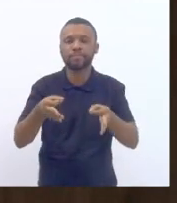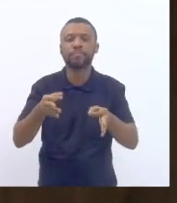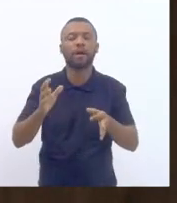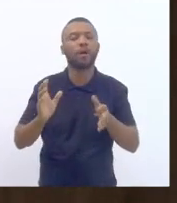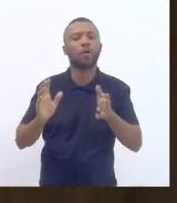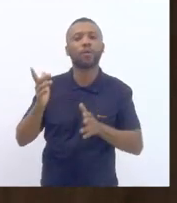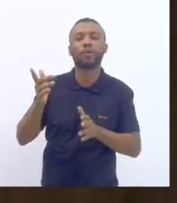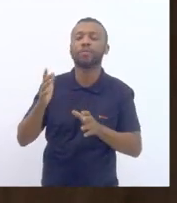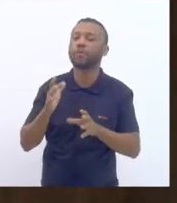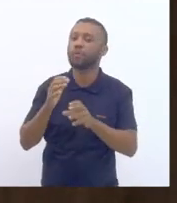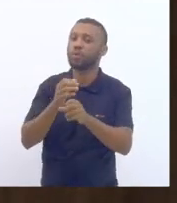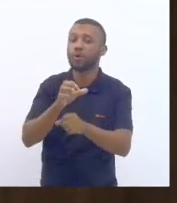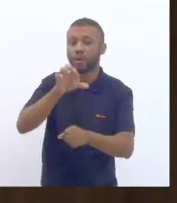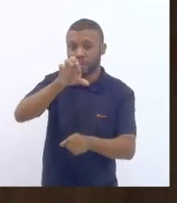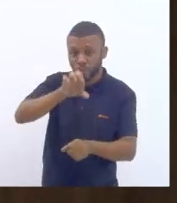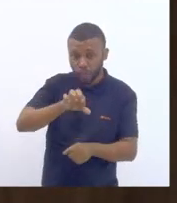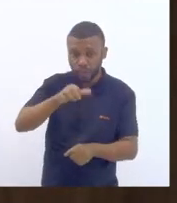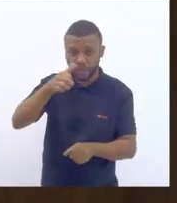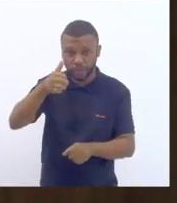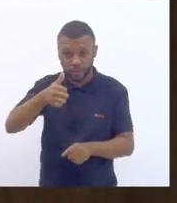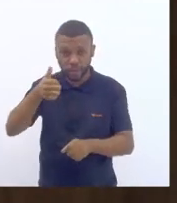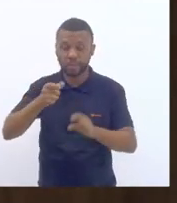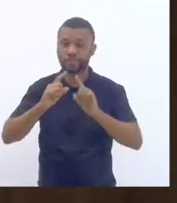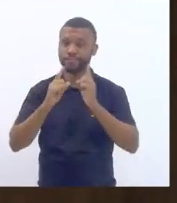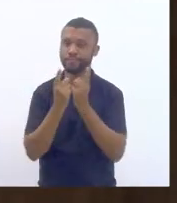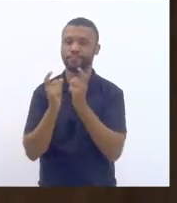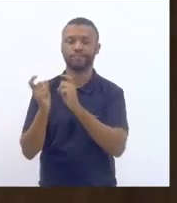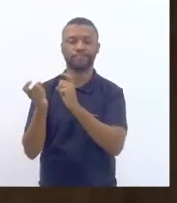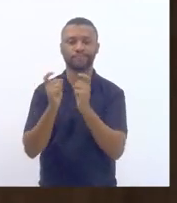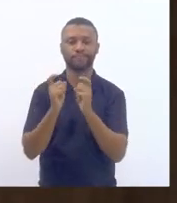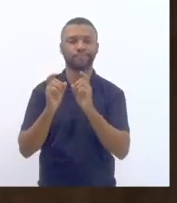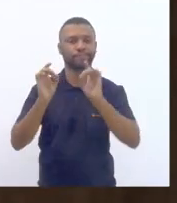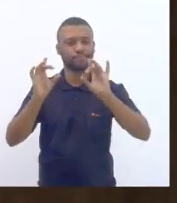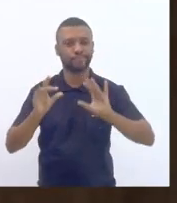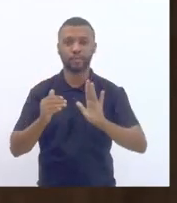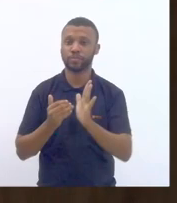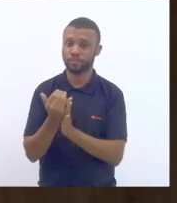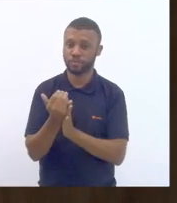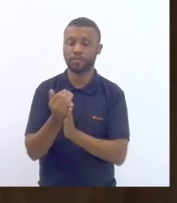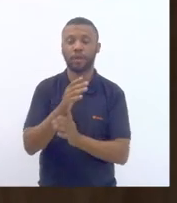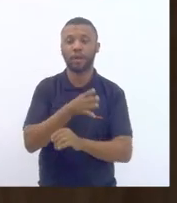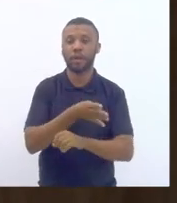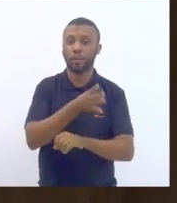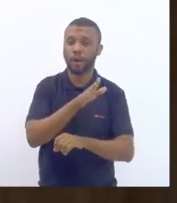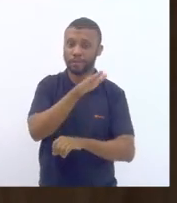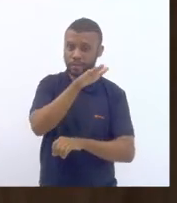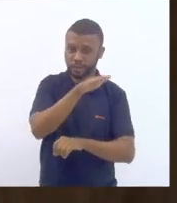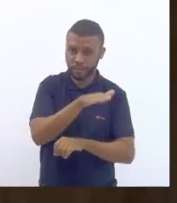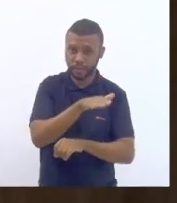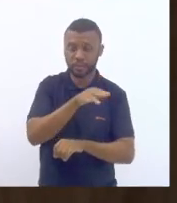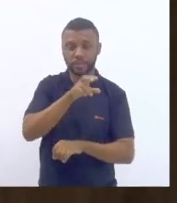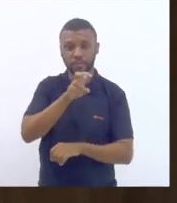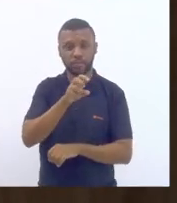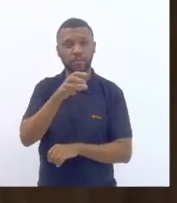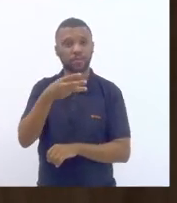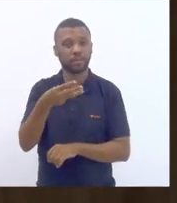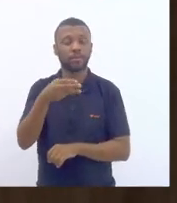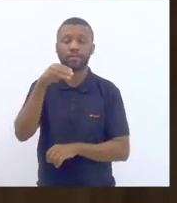na 21ª sessão extraordinária que iniciada as 16:53